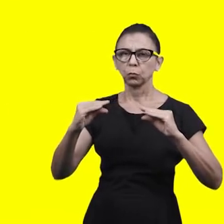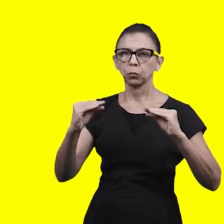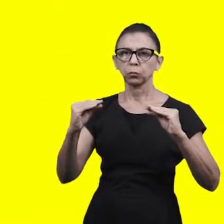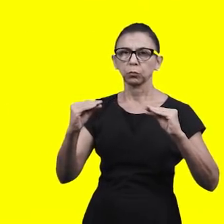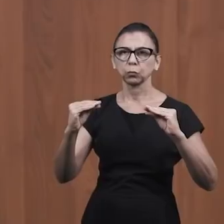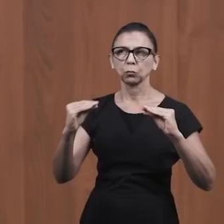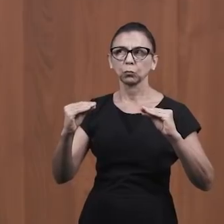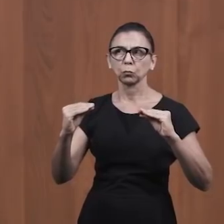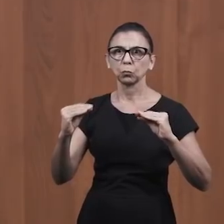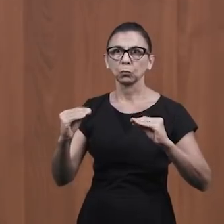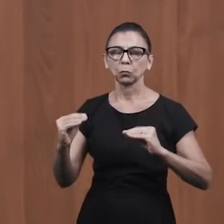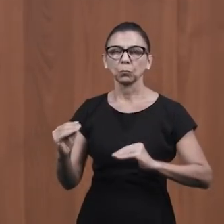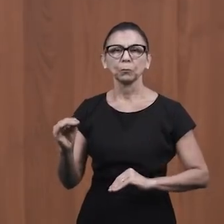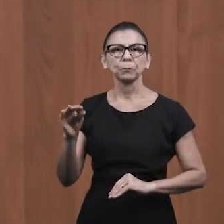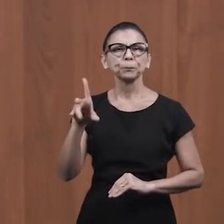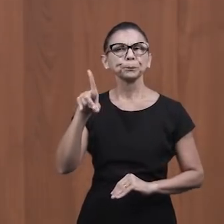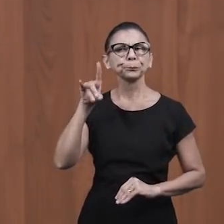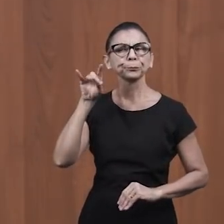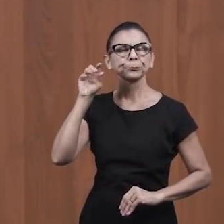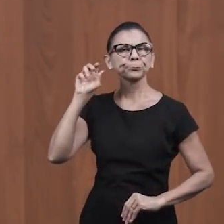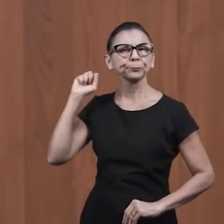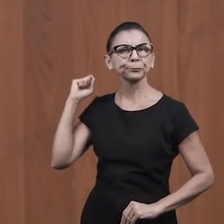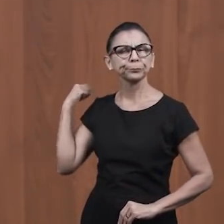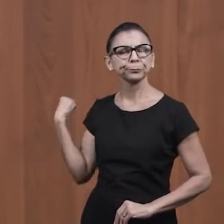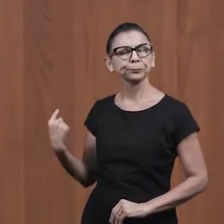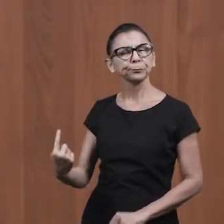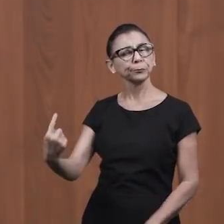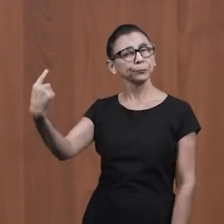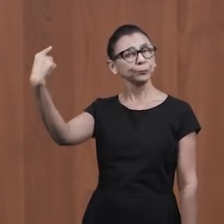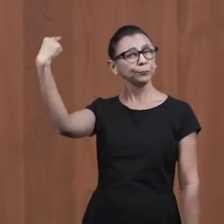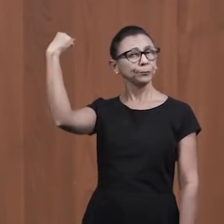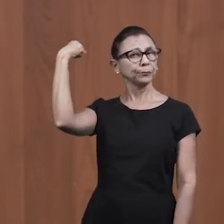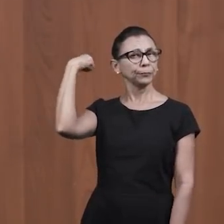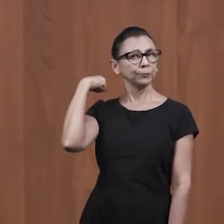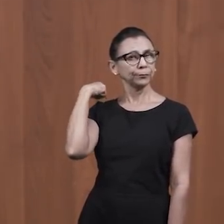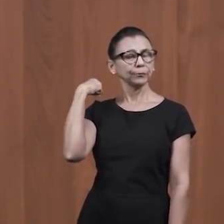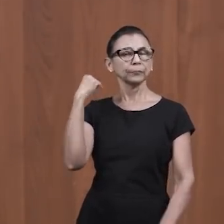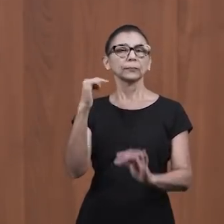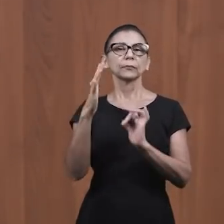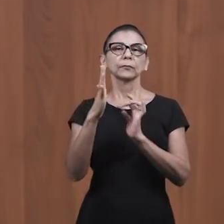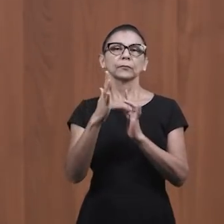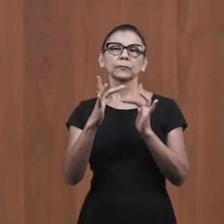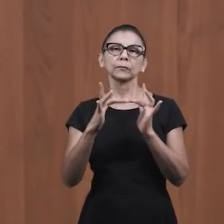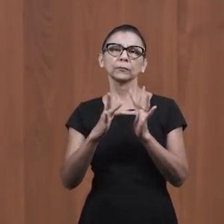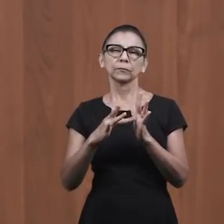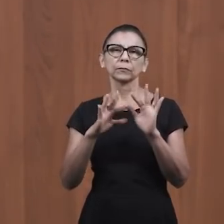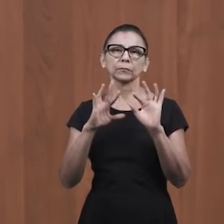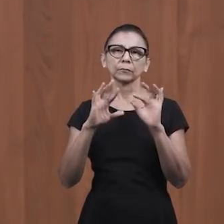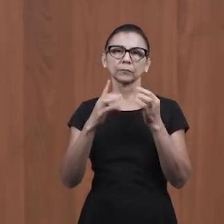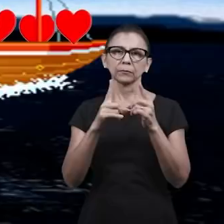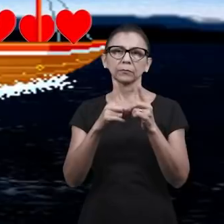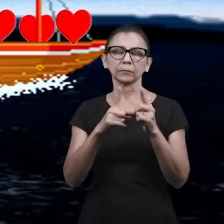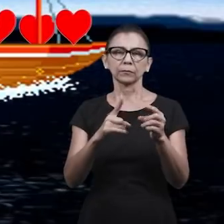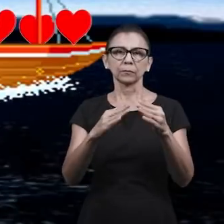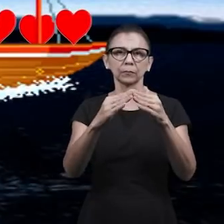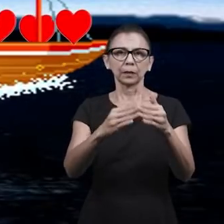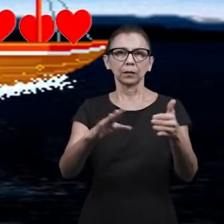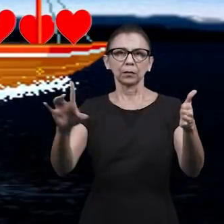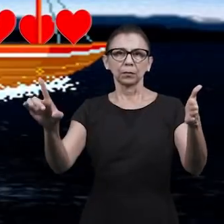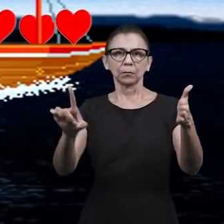no meio da tempestade. Foi o que aconteceu com os discípulos. Então vamos começar a nossa aula lendo o texto